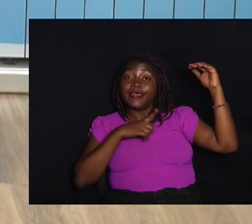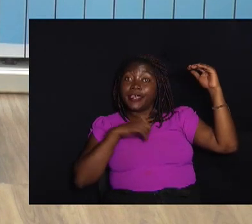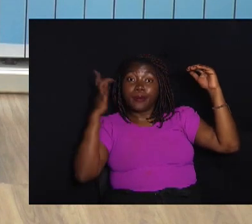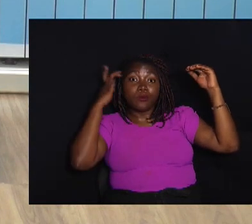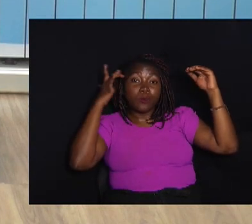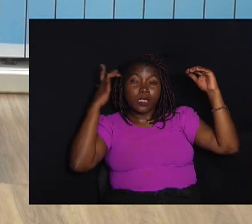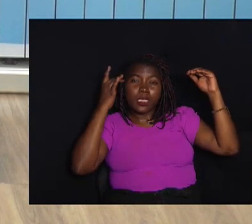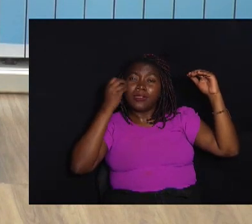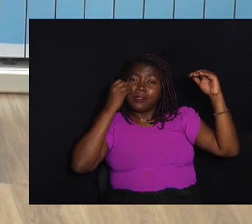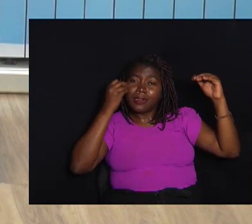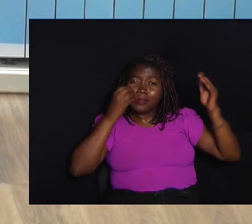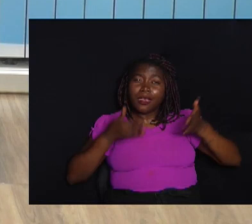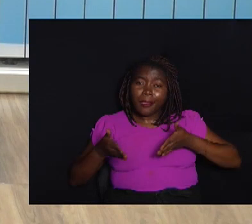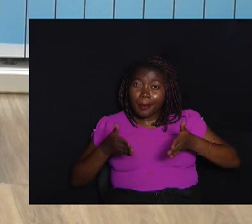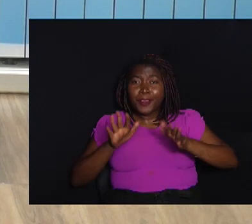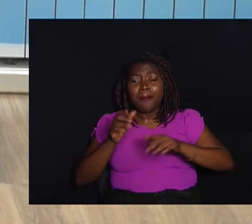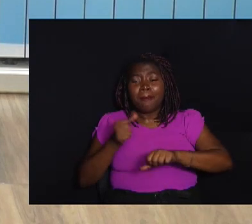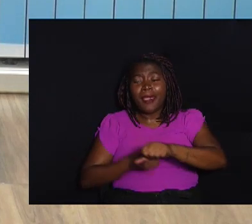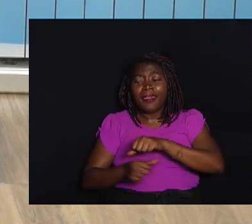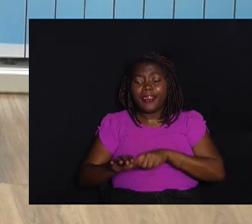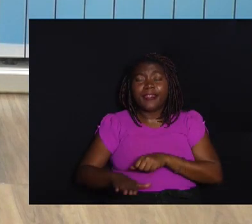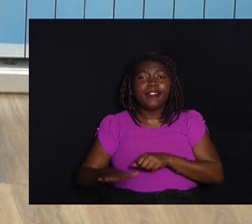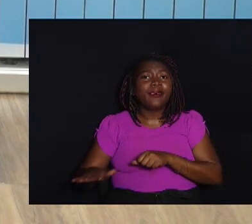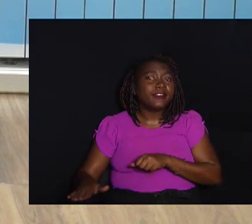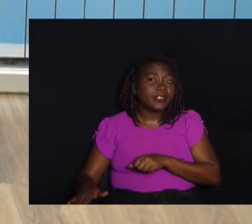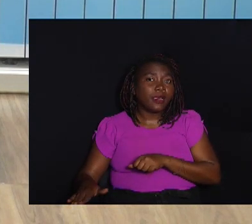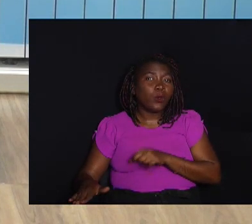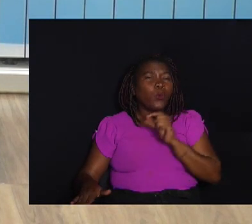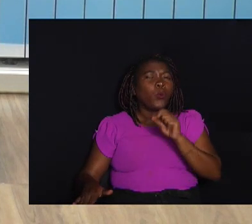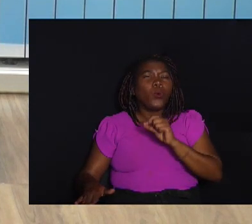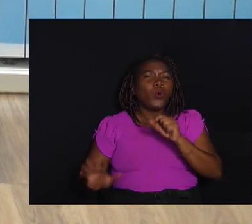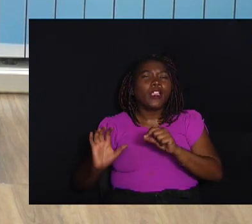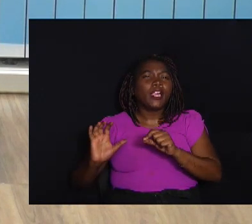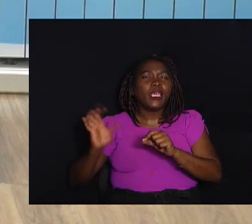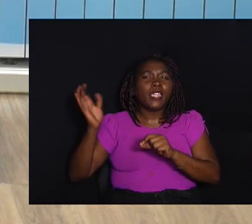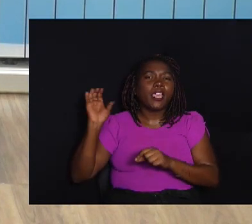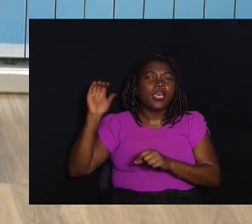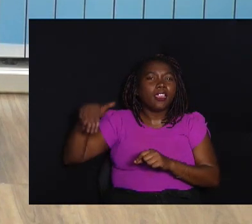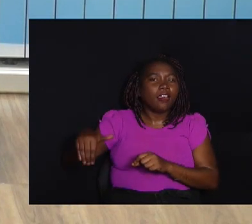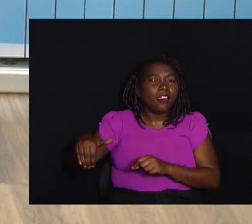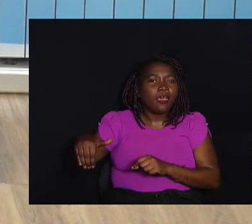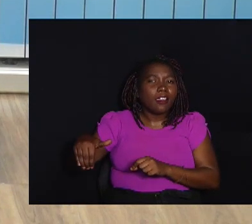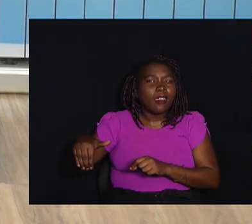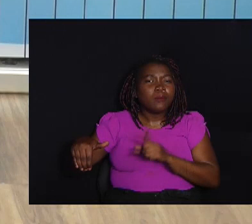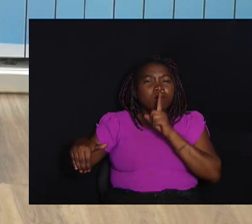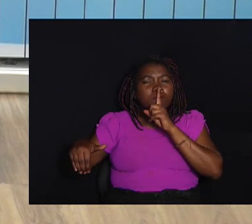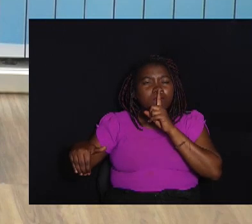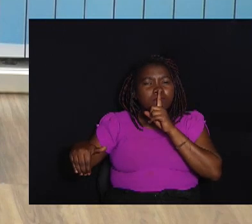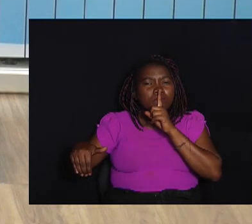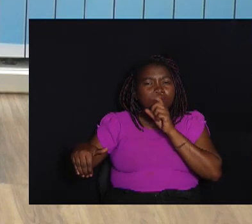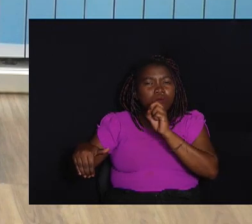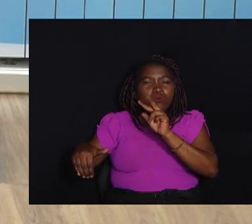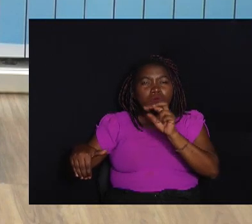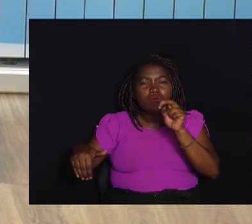tentar seguir o caminho. Mas e a criança, né? O que está acontecendo no universo dela, que ela fica ali quietinha, só